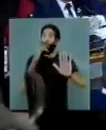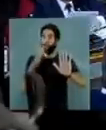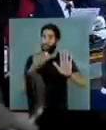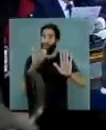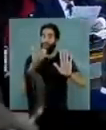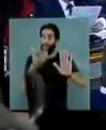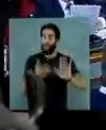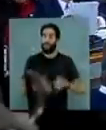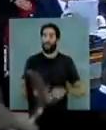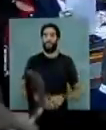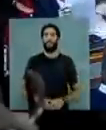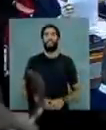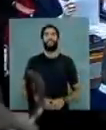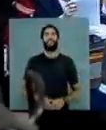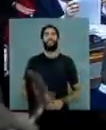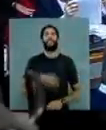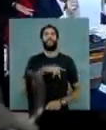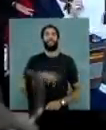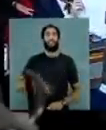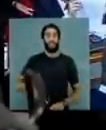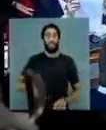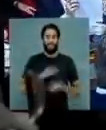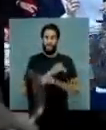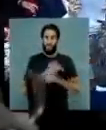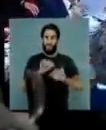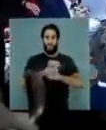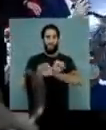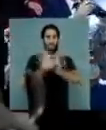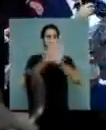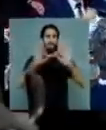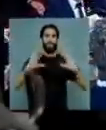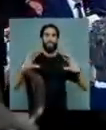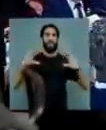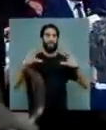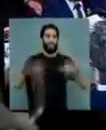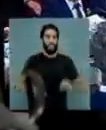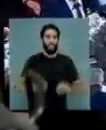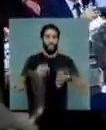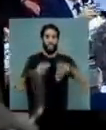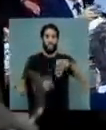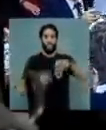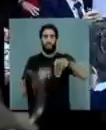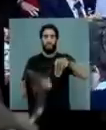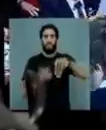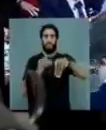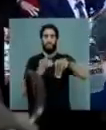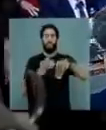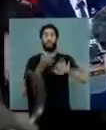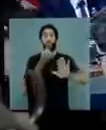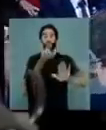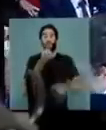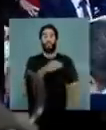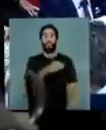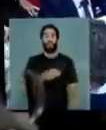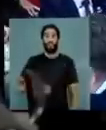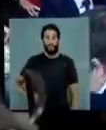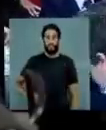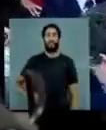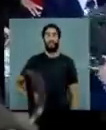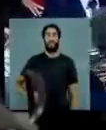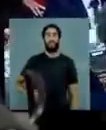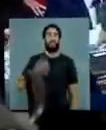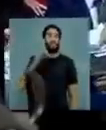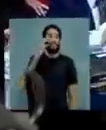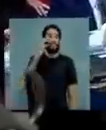Presidente só para deixar claro para todo mundo que o Ministro Flávio Dino sempre usou a polícia como política